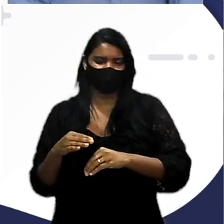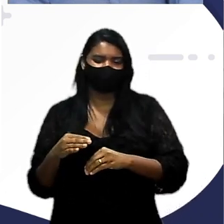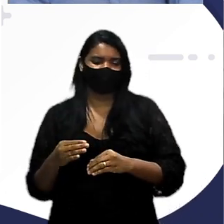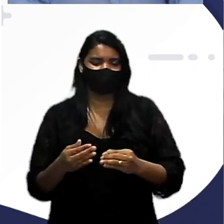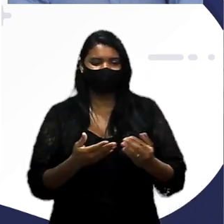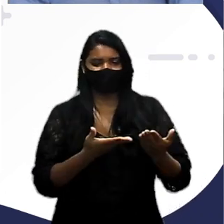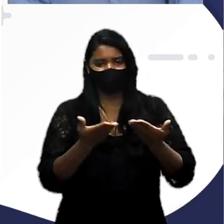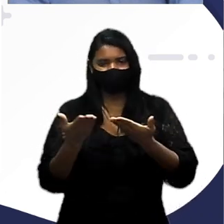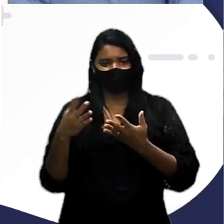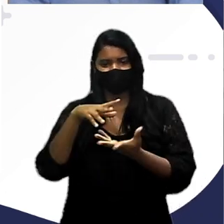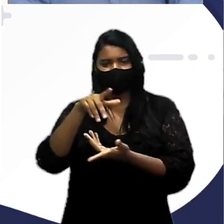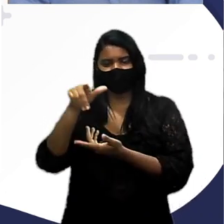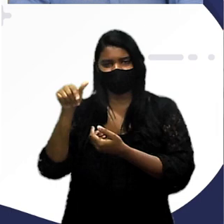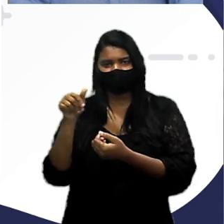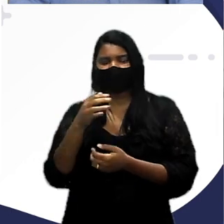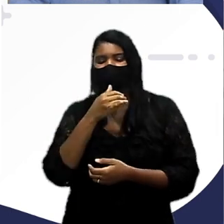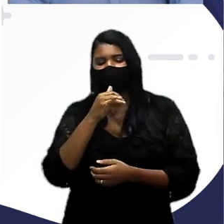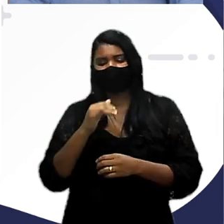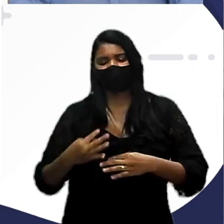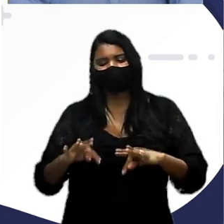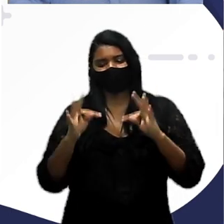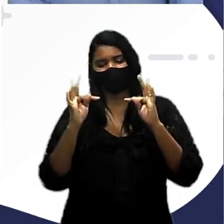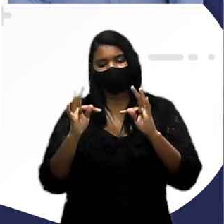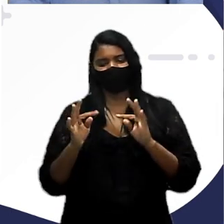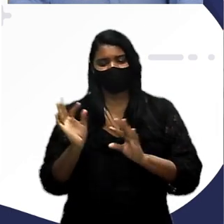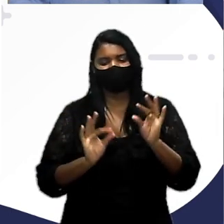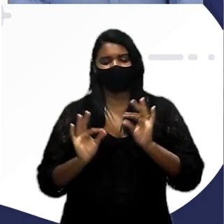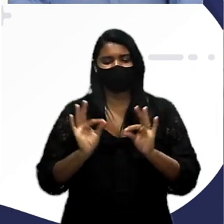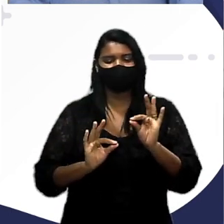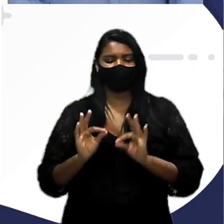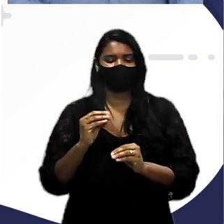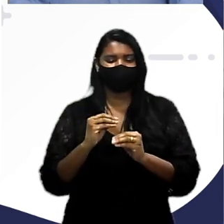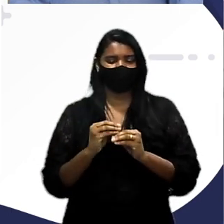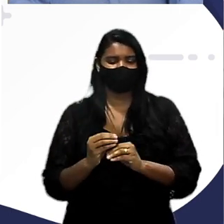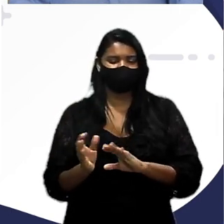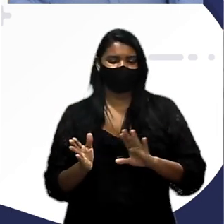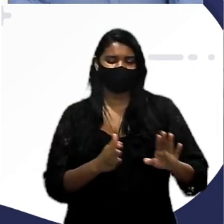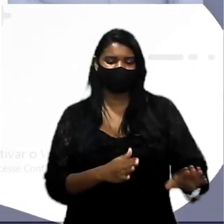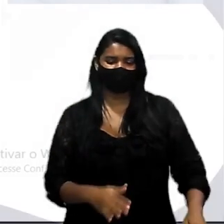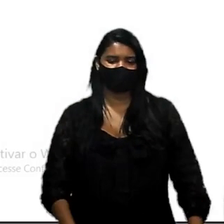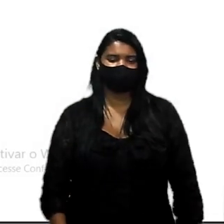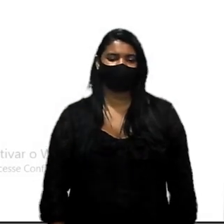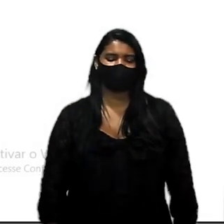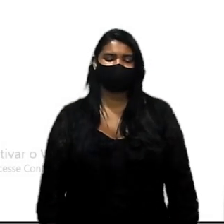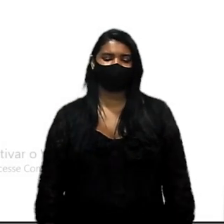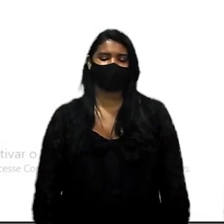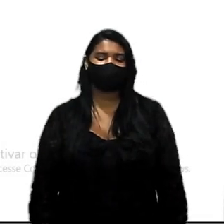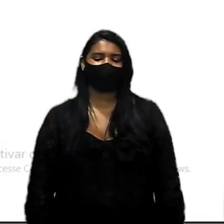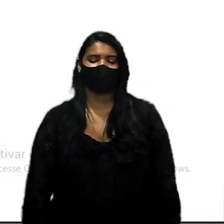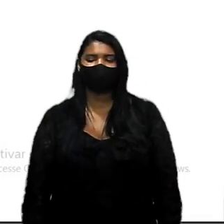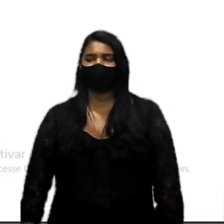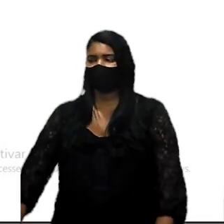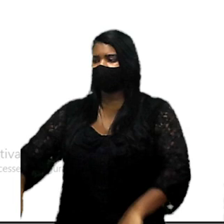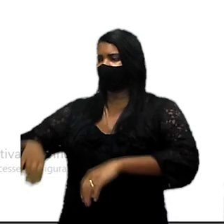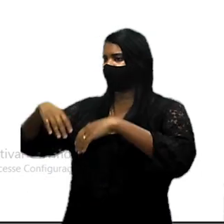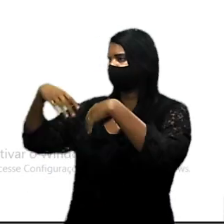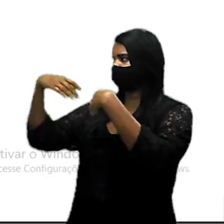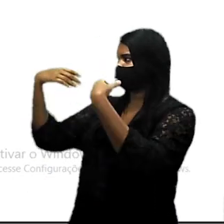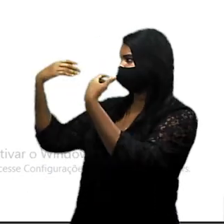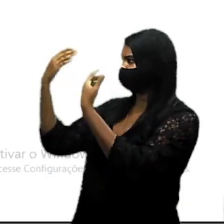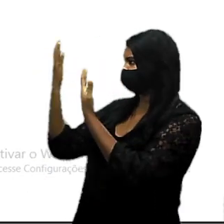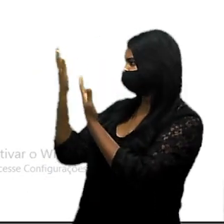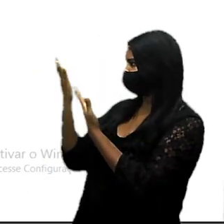unidade globalizada. Por exemplo, temos aí também o paradoxo, né, econômico,